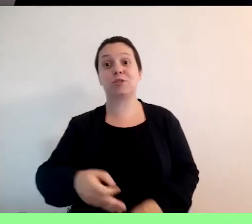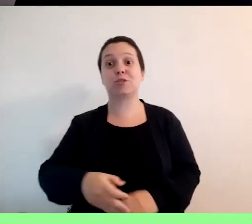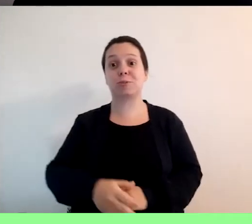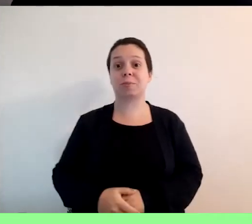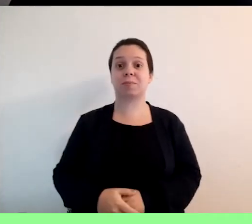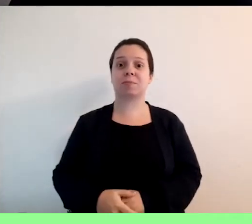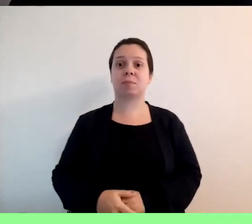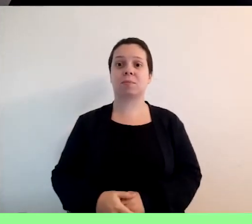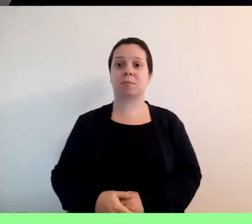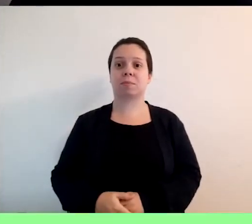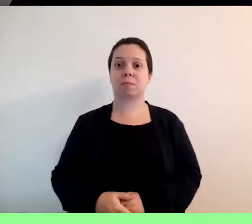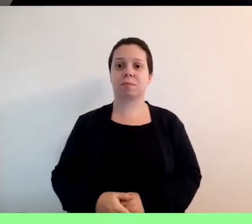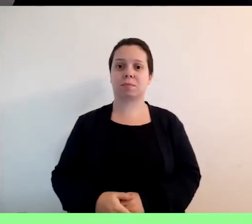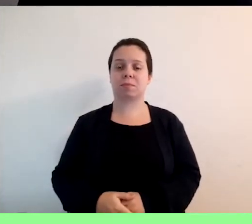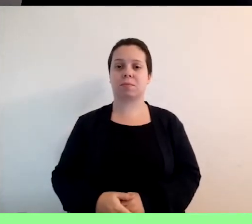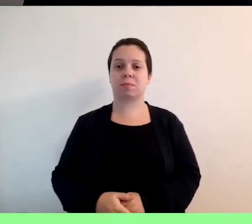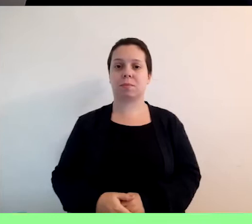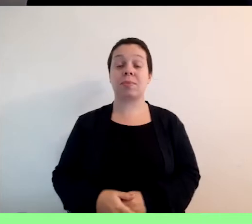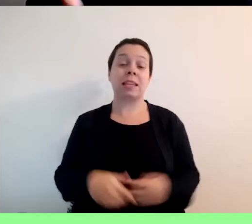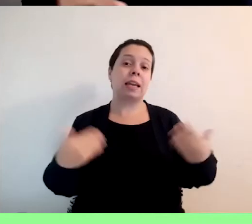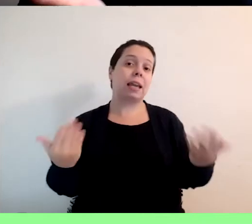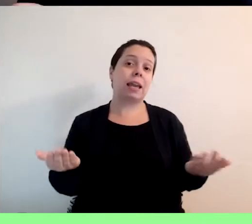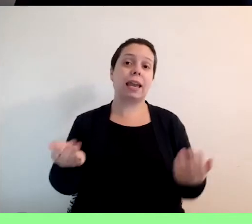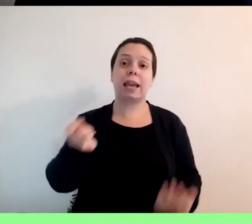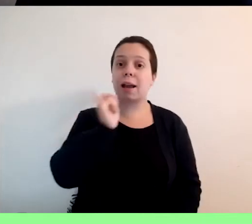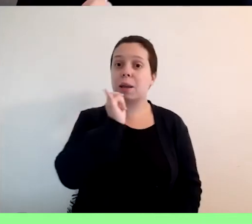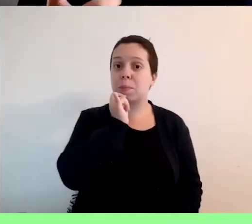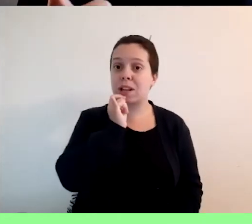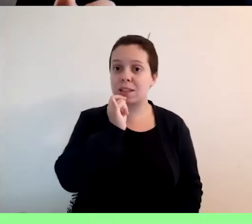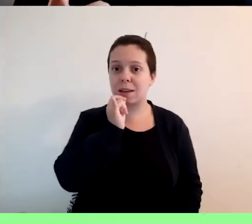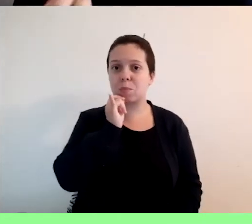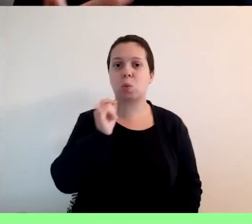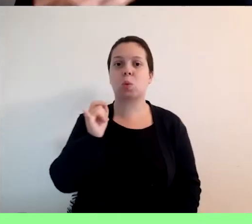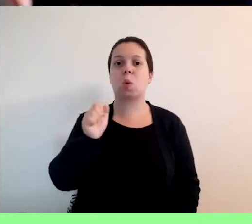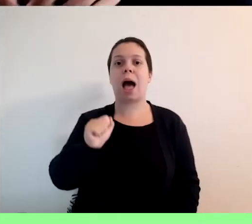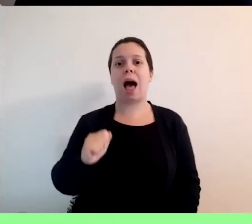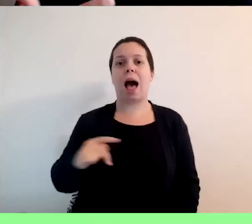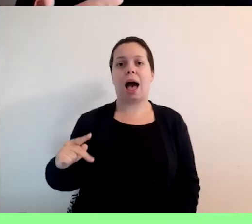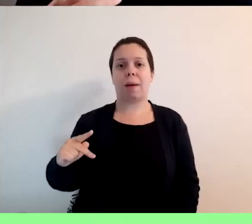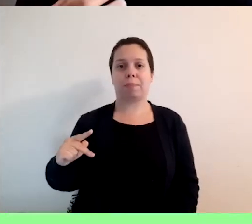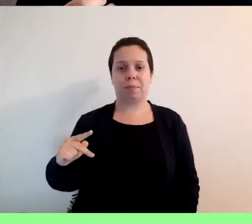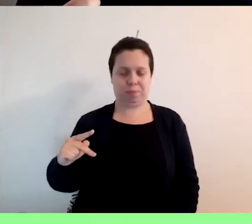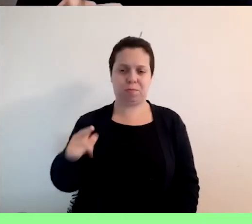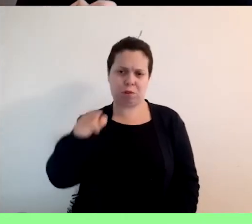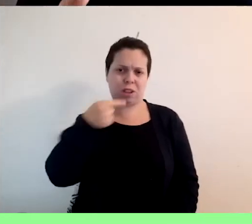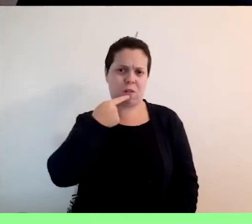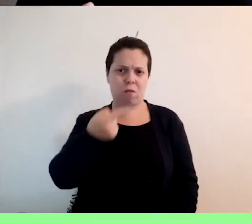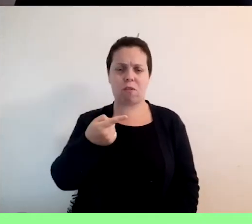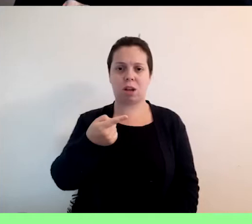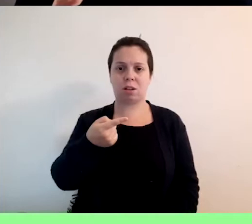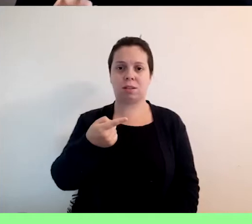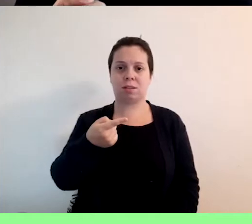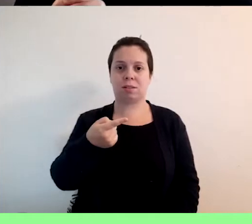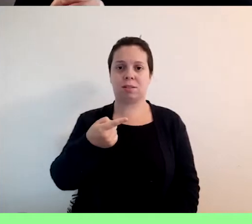Certo. E, assim, por exemplo, os aplicativos, né? Que você estava falando que agora está tendo mais essa experiência,